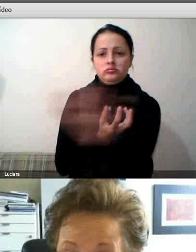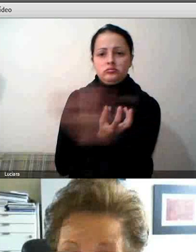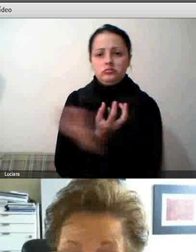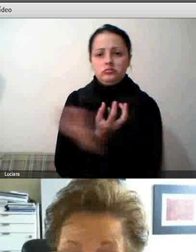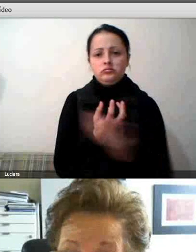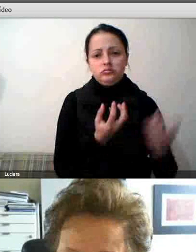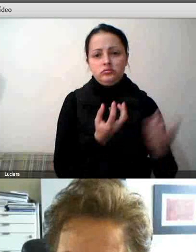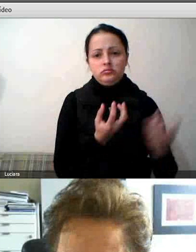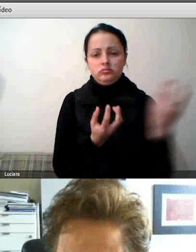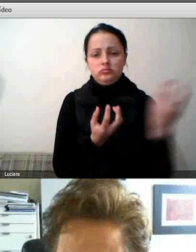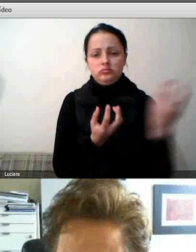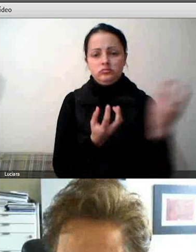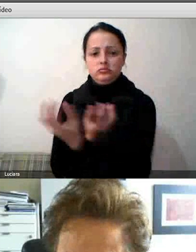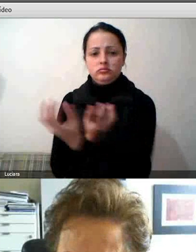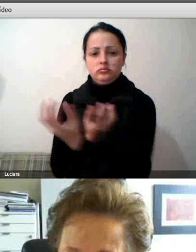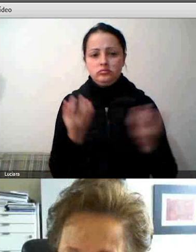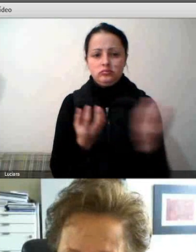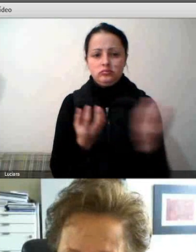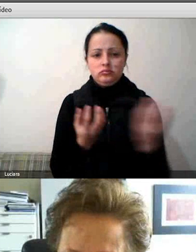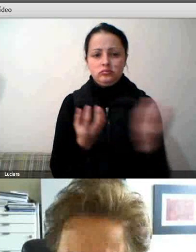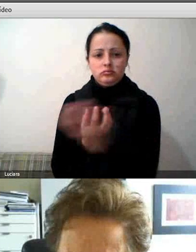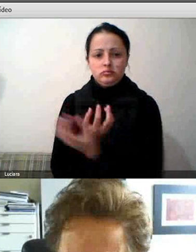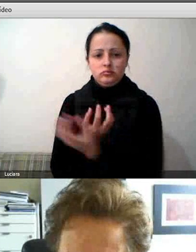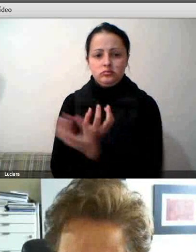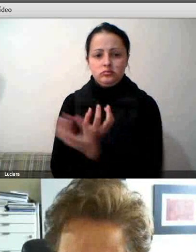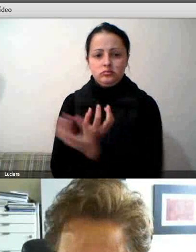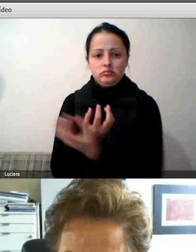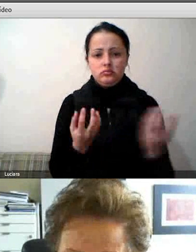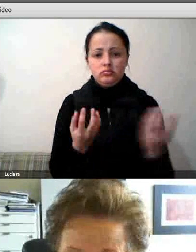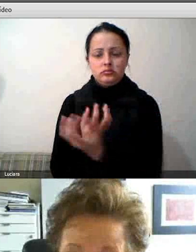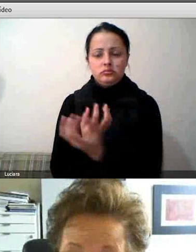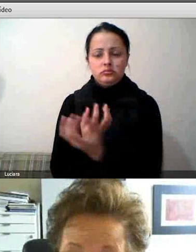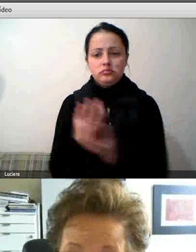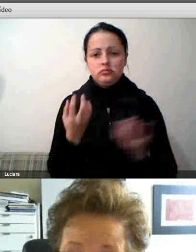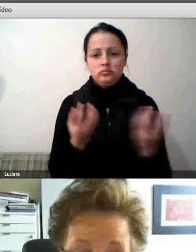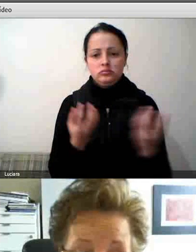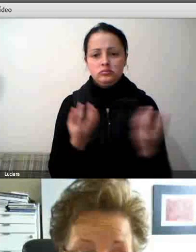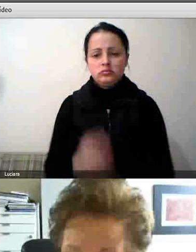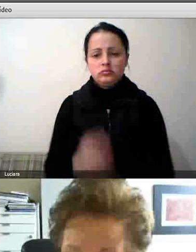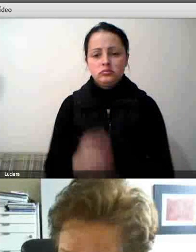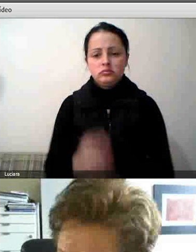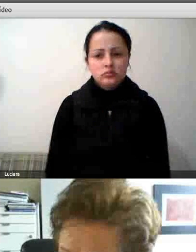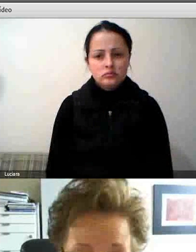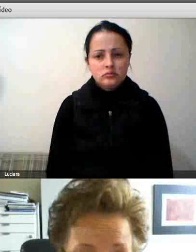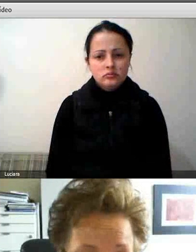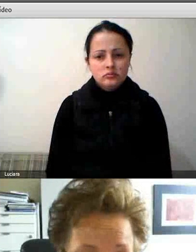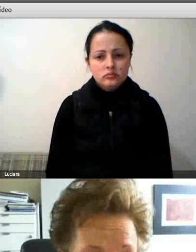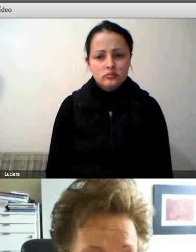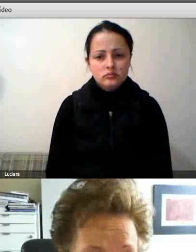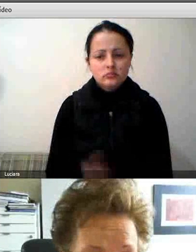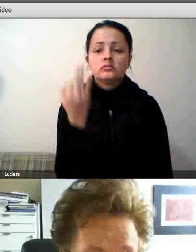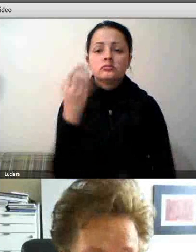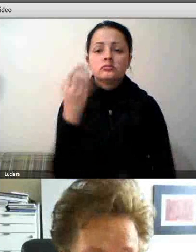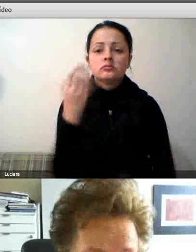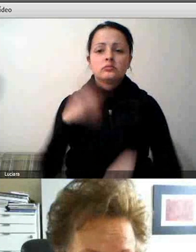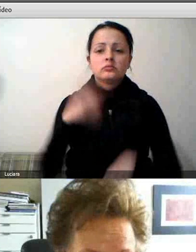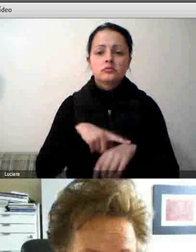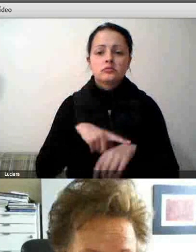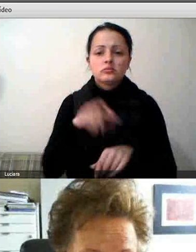Mas leva séculos para que se desenvolva tudo isso. Então, vamos ver aqui, por exemplo,